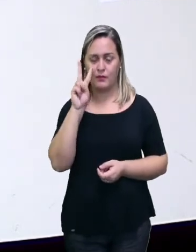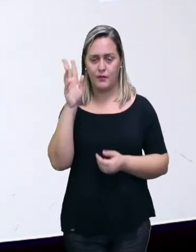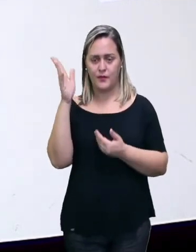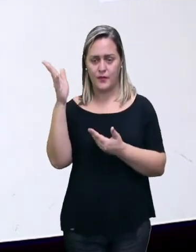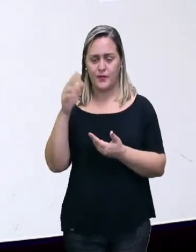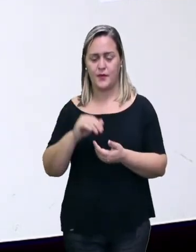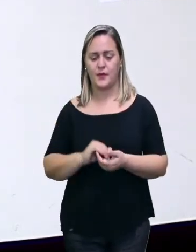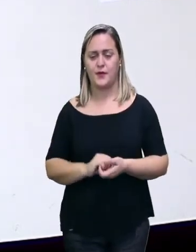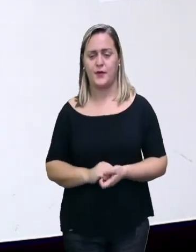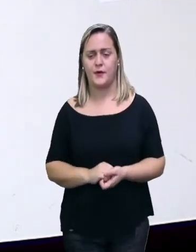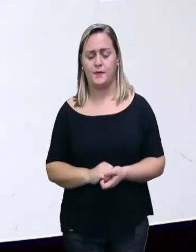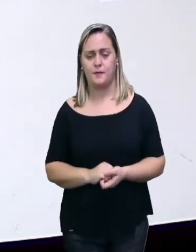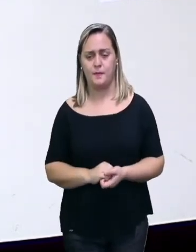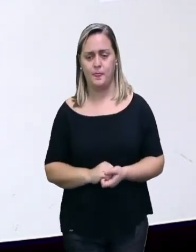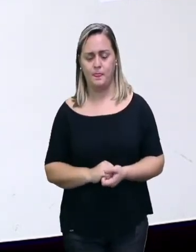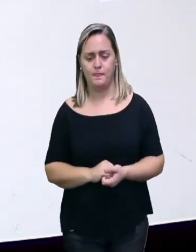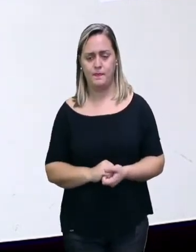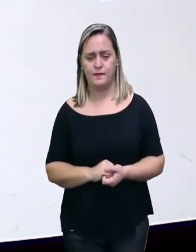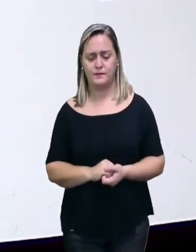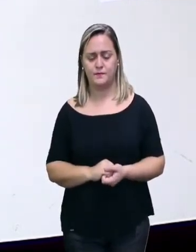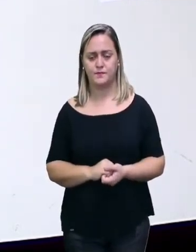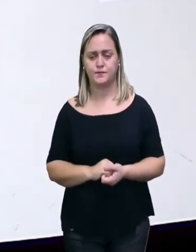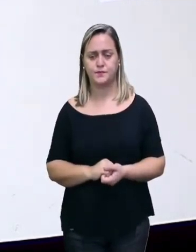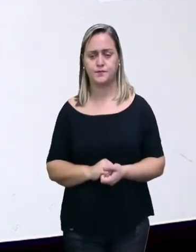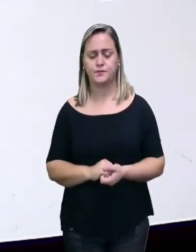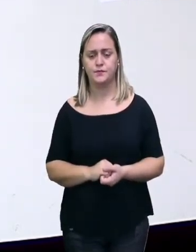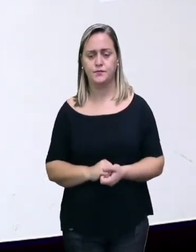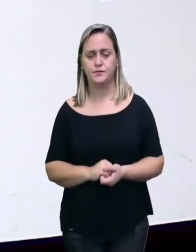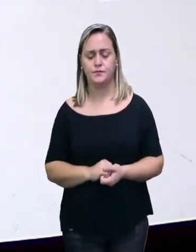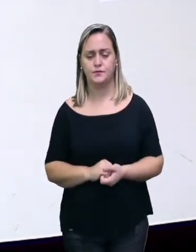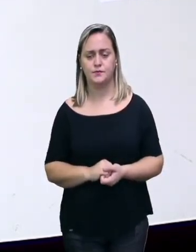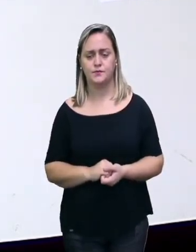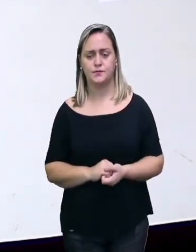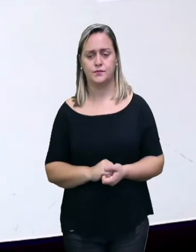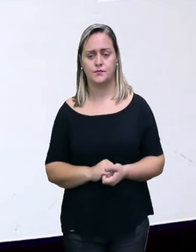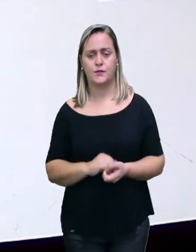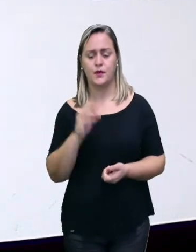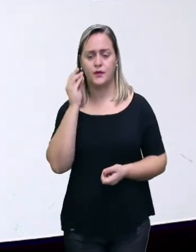cair no chão. Então, essa é a primeira fase do jogo. Olha, vou tentar aqui.